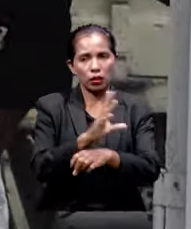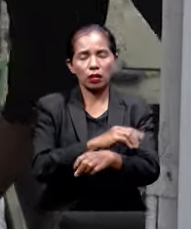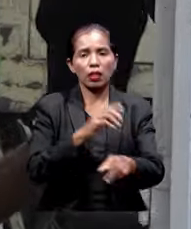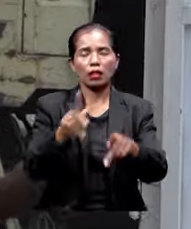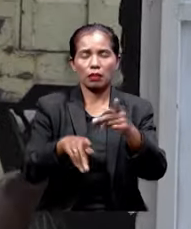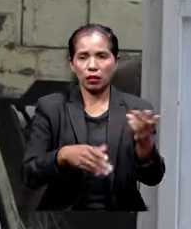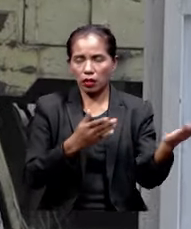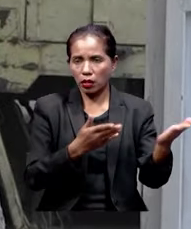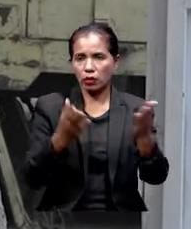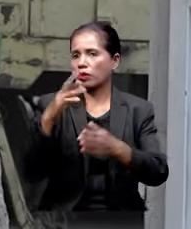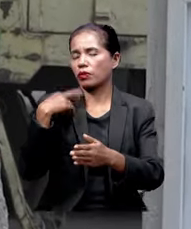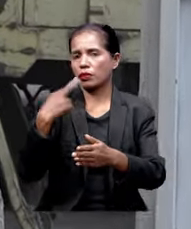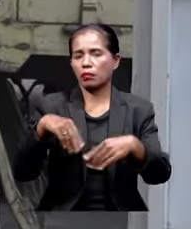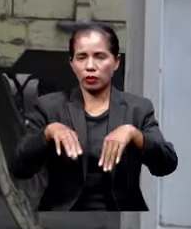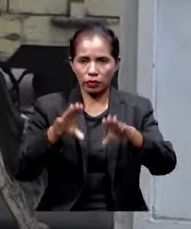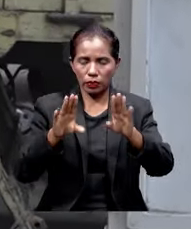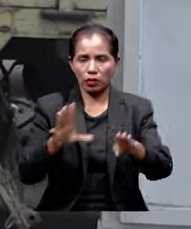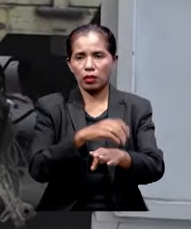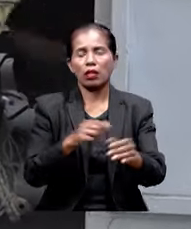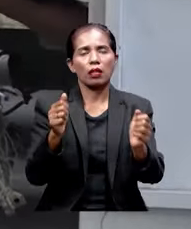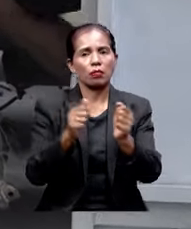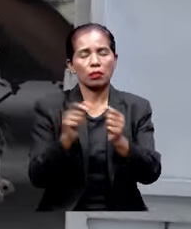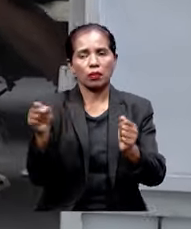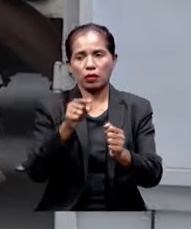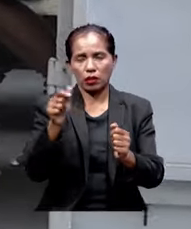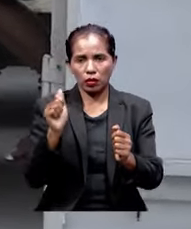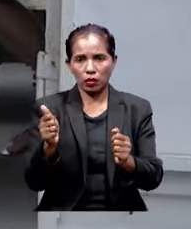ca importador sira máximo por cento sa nulo no ba